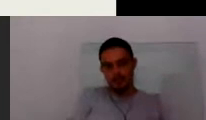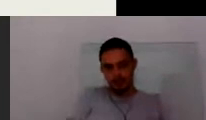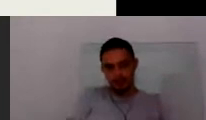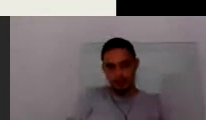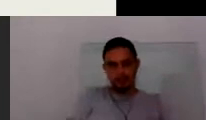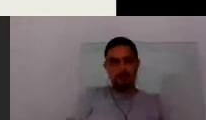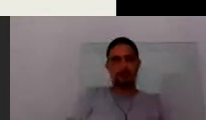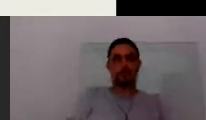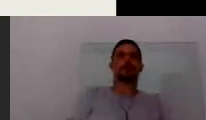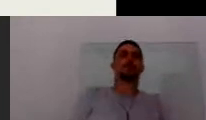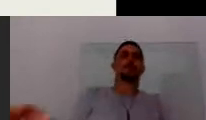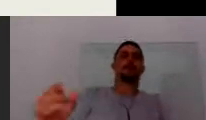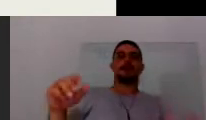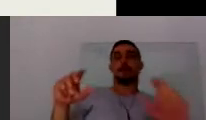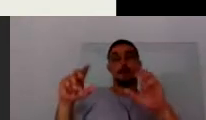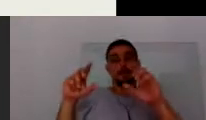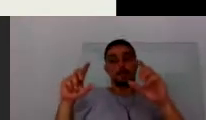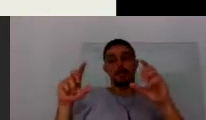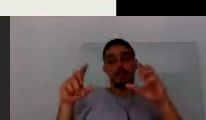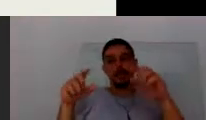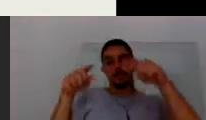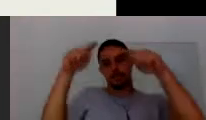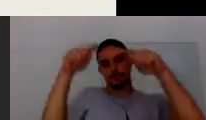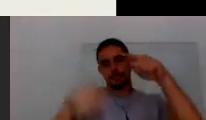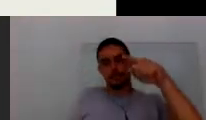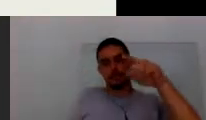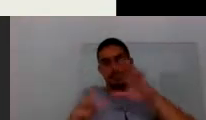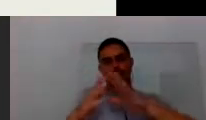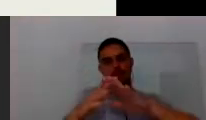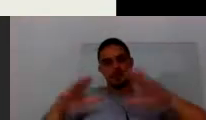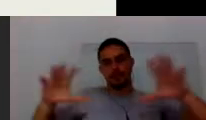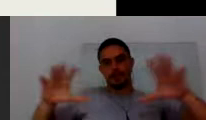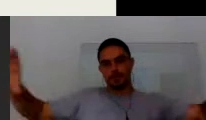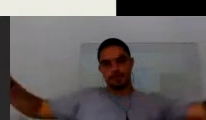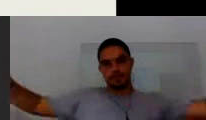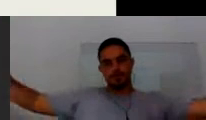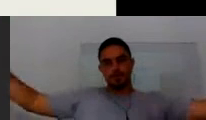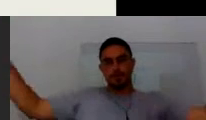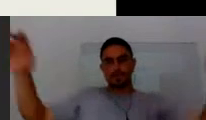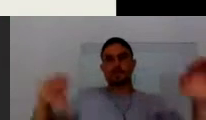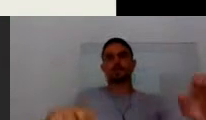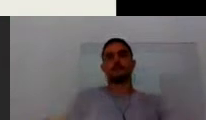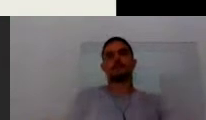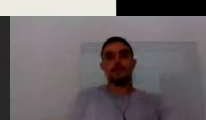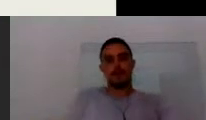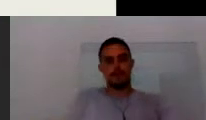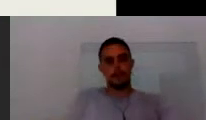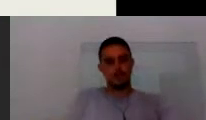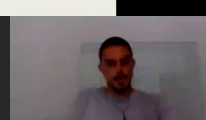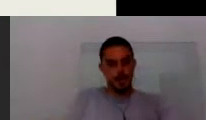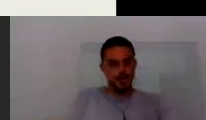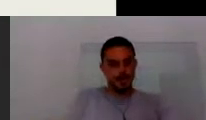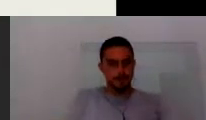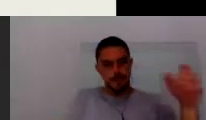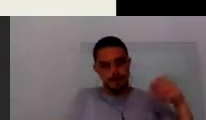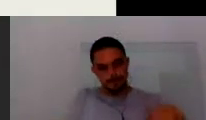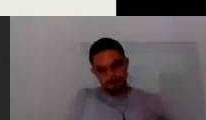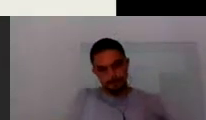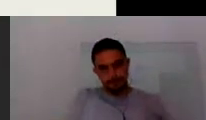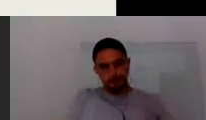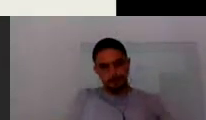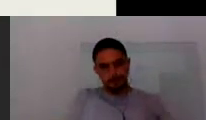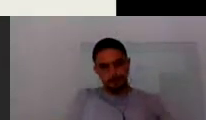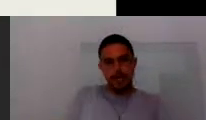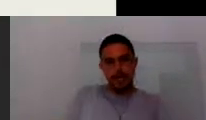Mas 5 centímetros de solo é bem pouquinho. Eu estou falando relacionado à profundidade, tá? Porque 5 centímetros de solo em extensão é muita área,